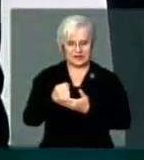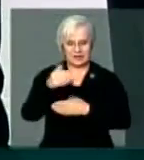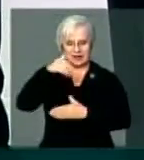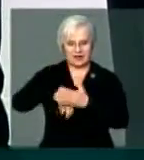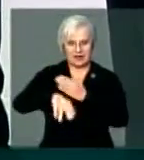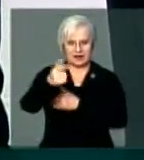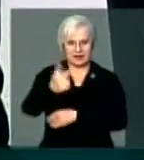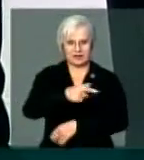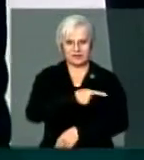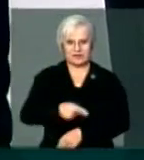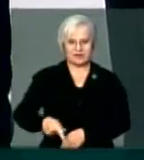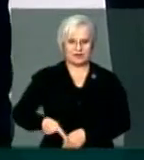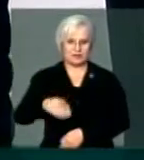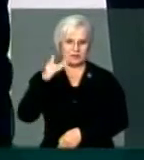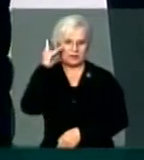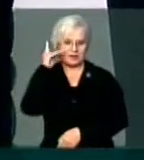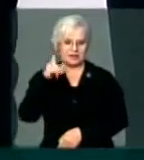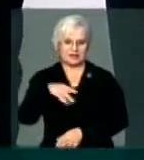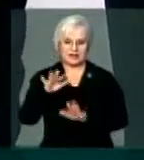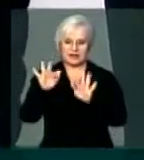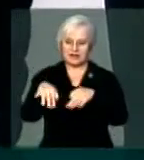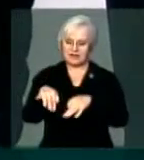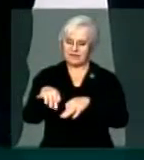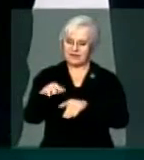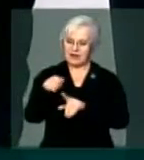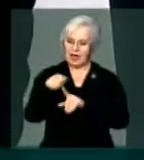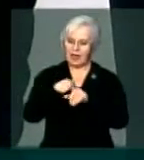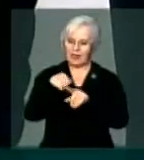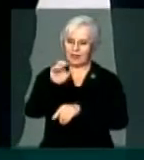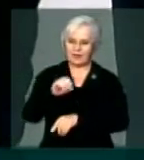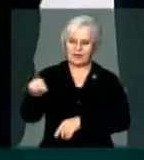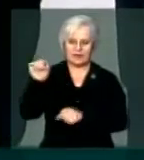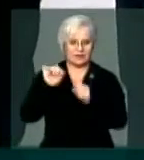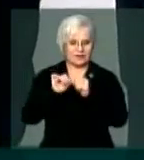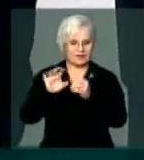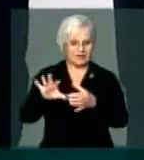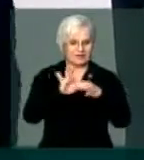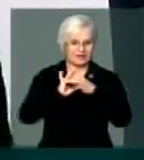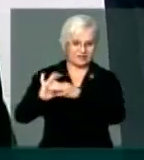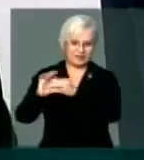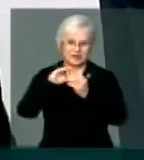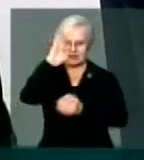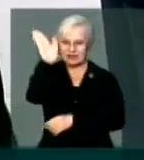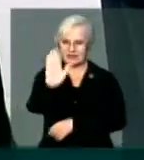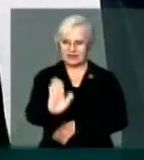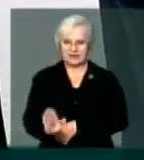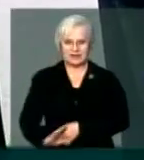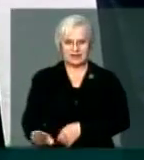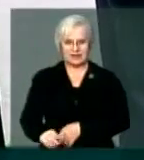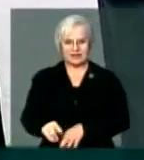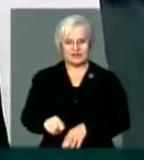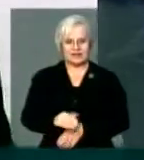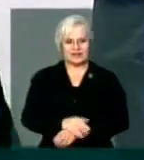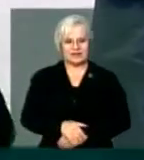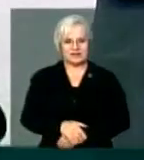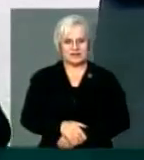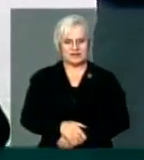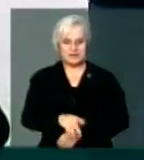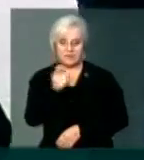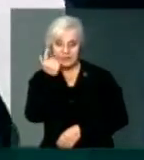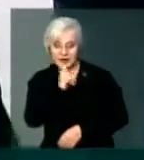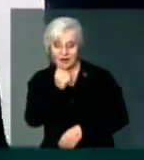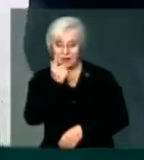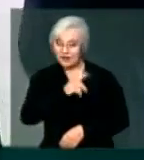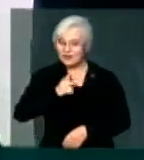reeleição para este final de outubro. Então, fazendo aqui uma grande aliança nacional mais à esquerda do nosso Brasil, para a